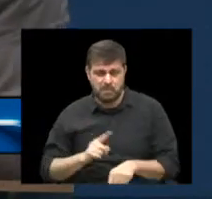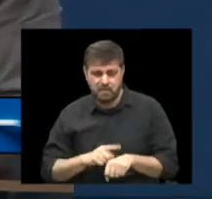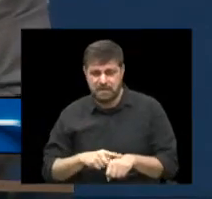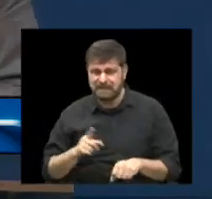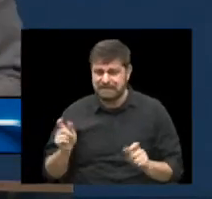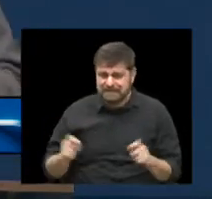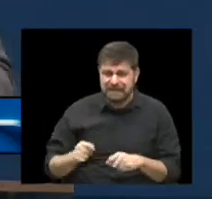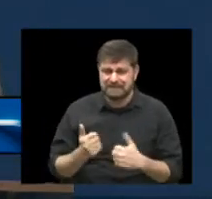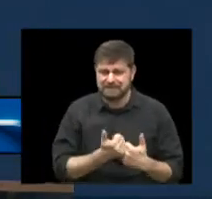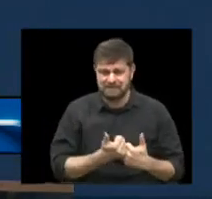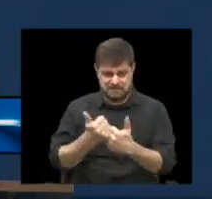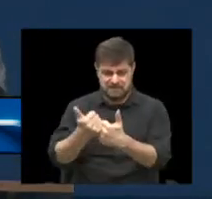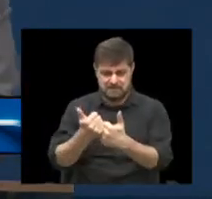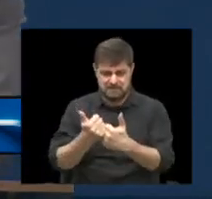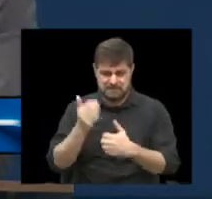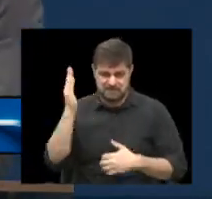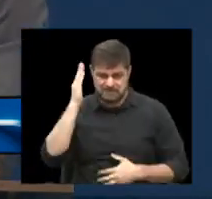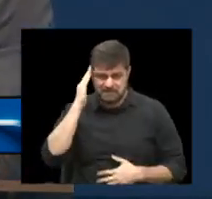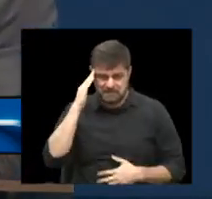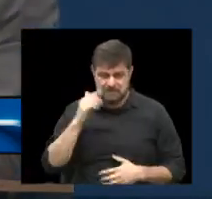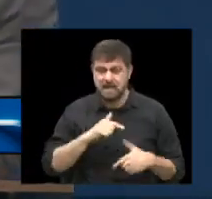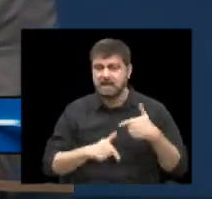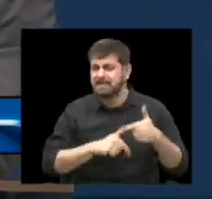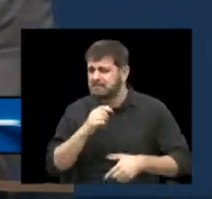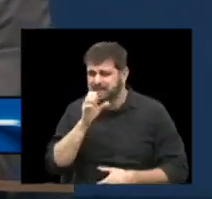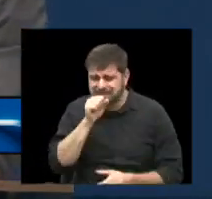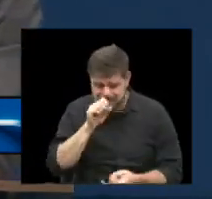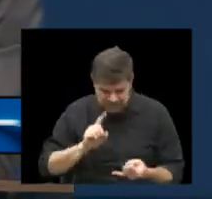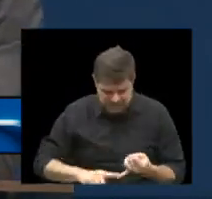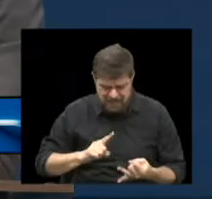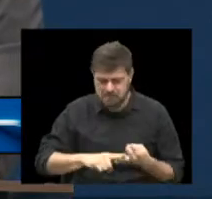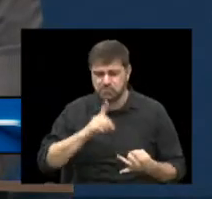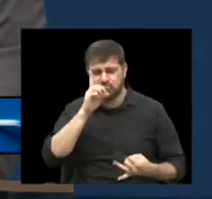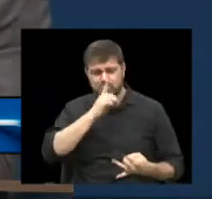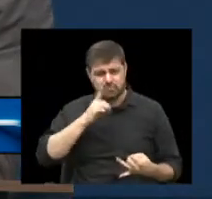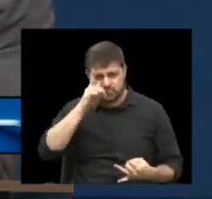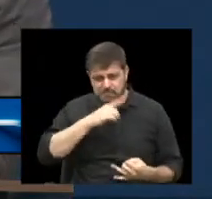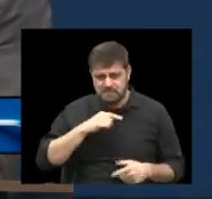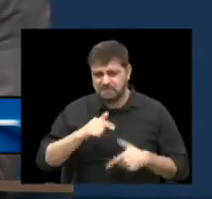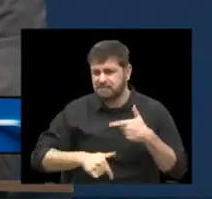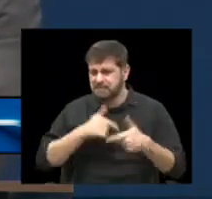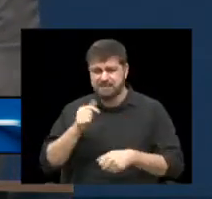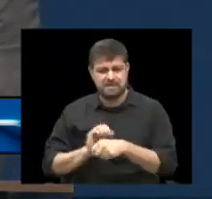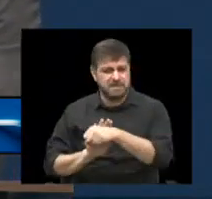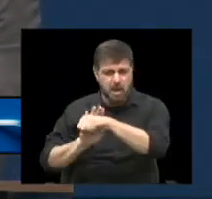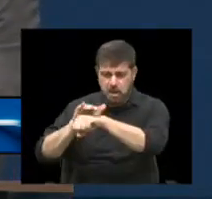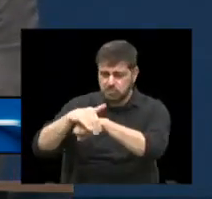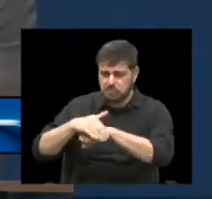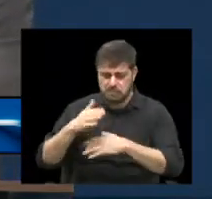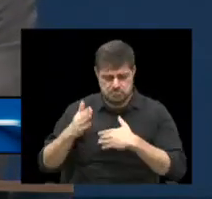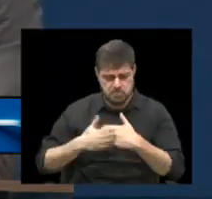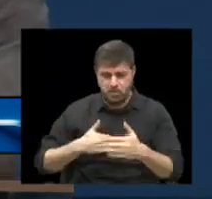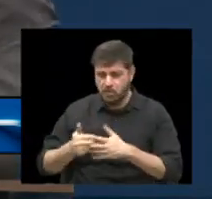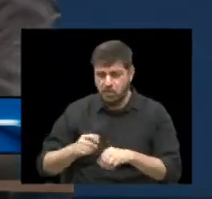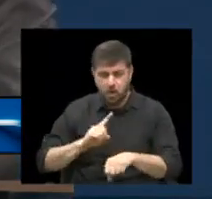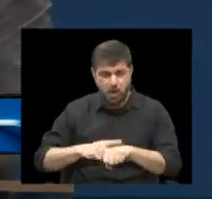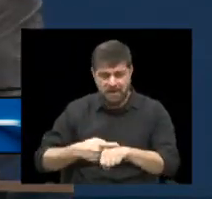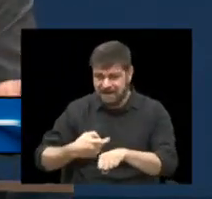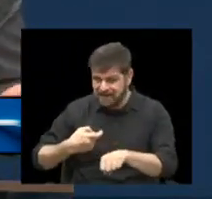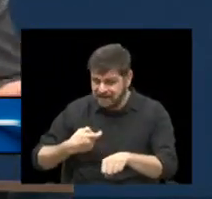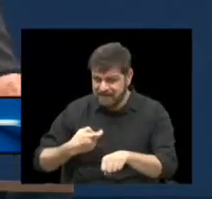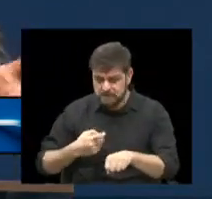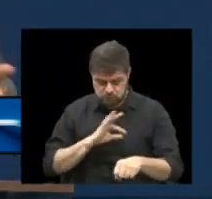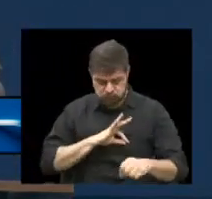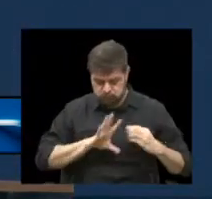Os assessores, todo mundo sabe que trabalham de sábado, trabalham domingo, trabalham à noite, não tem hora extra, e por